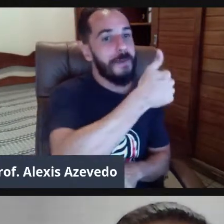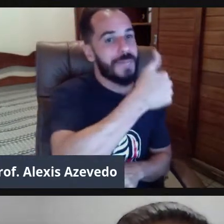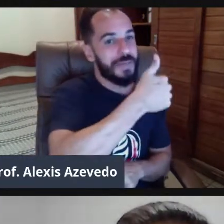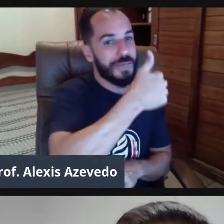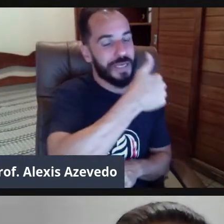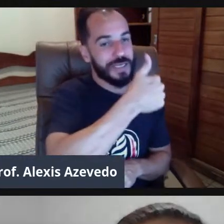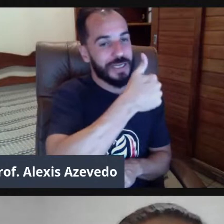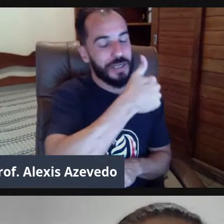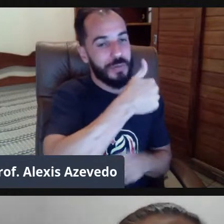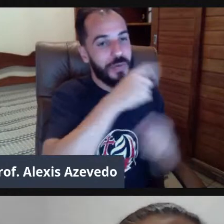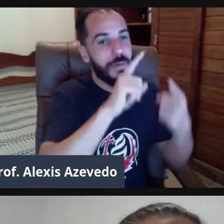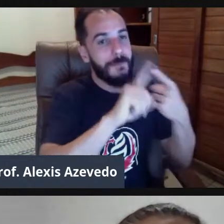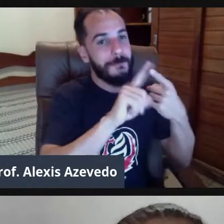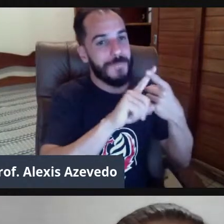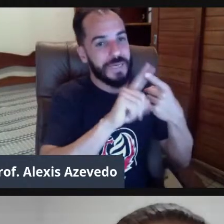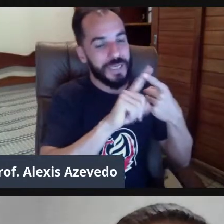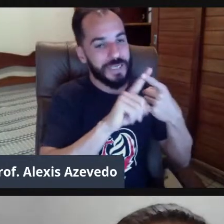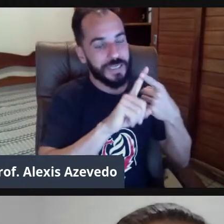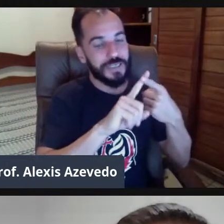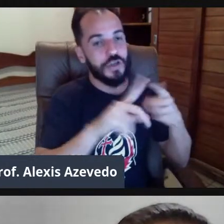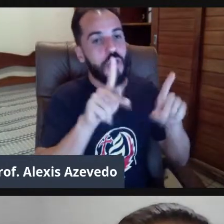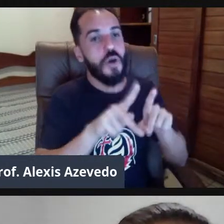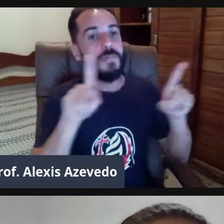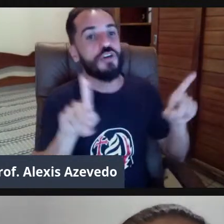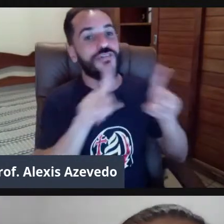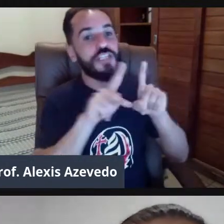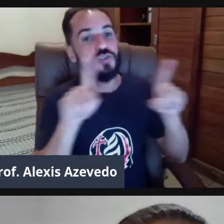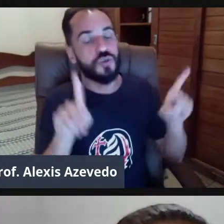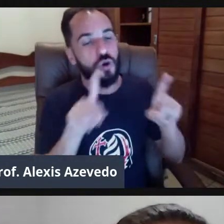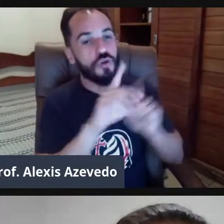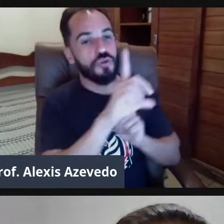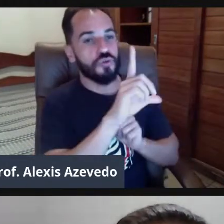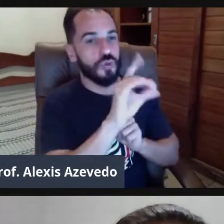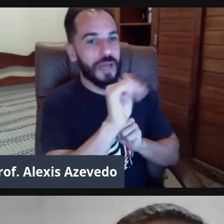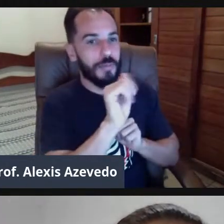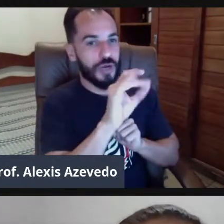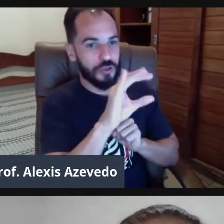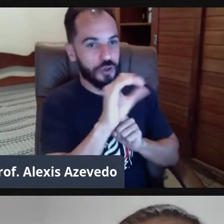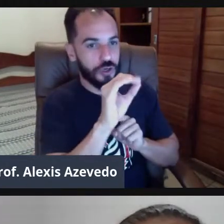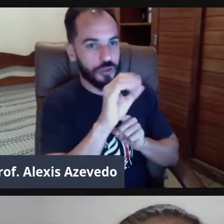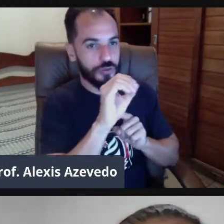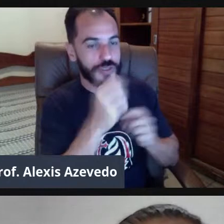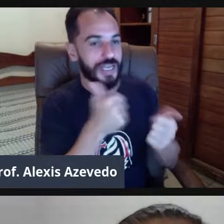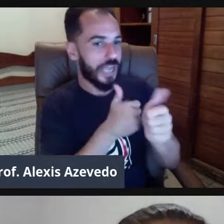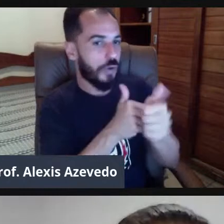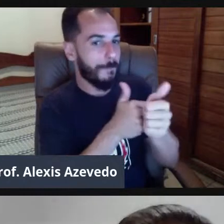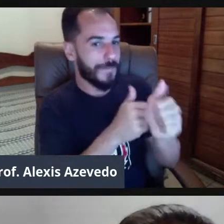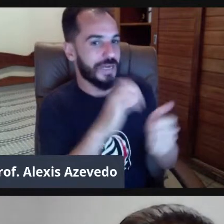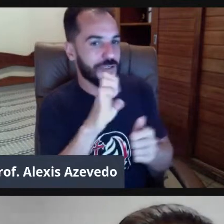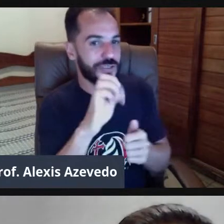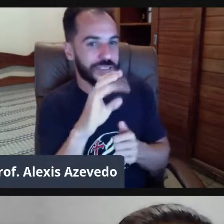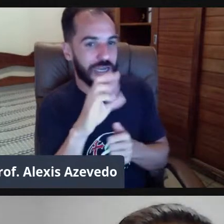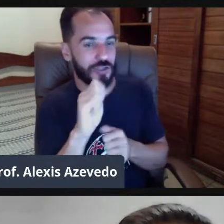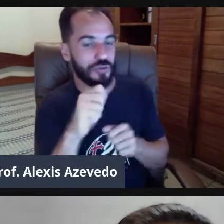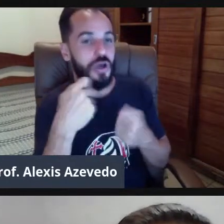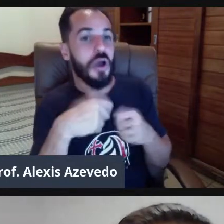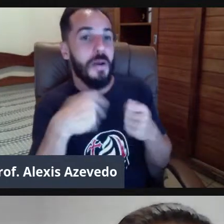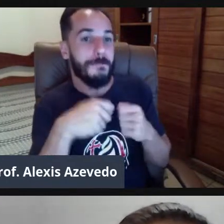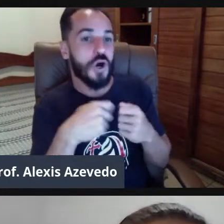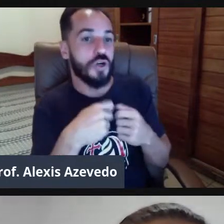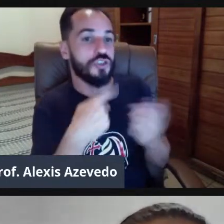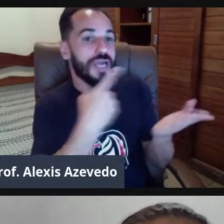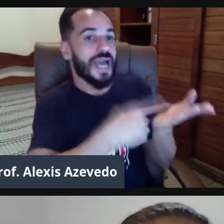do laboratório que acompanha o estágio, além dele acompanhar, ele organiza junto com o